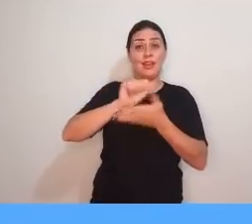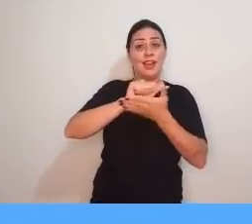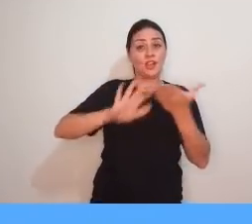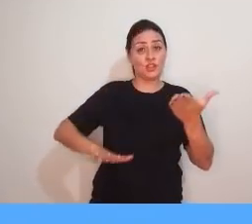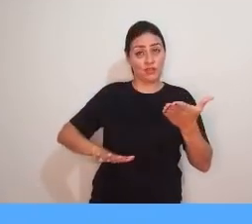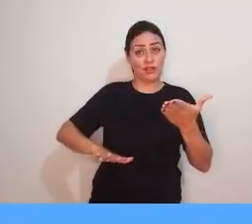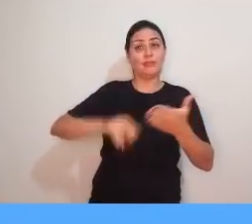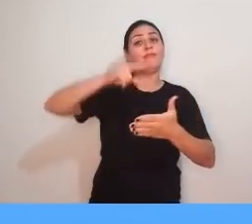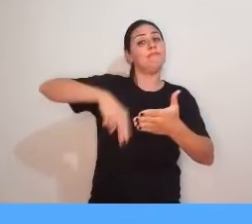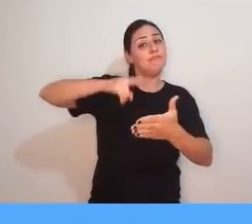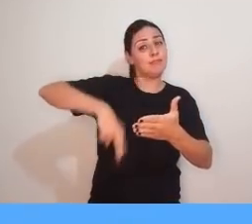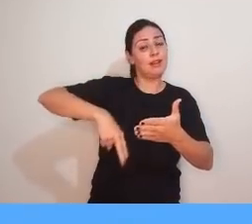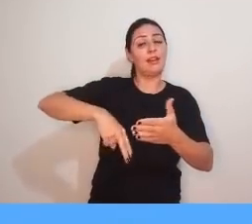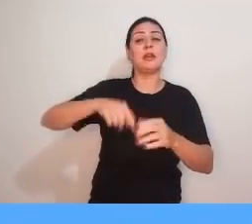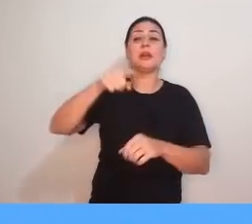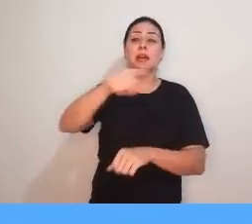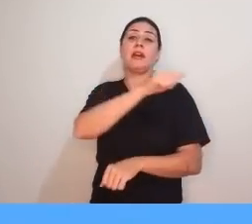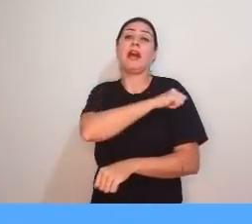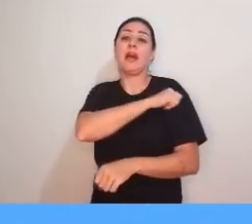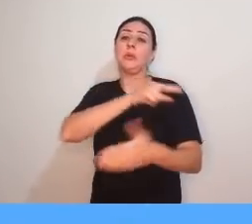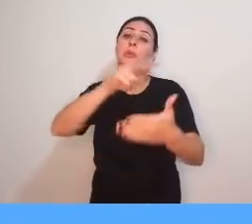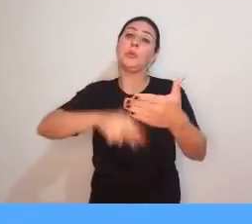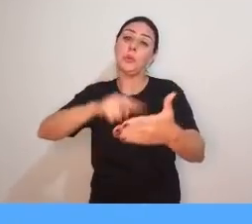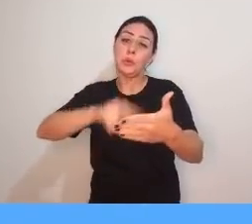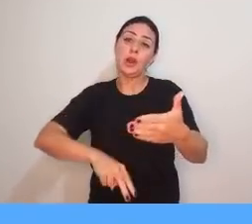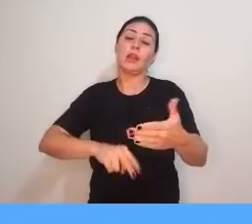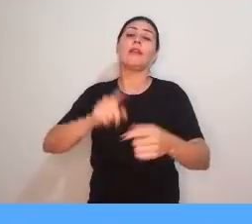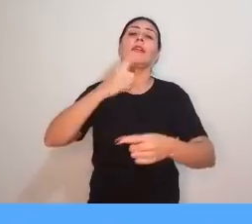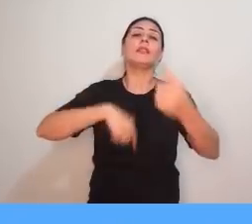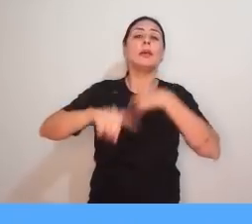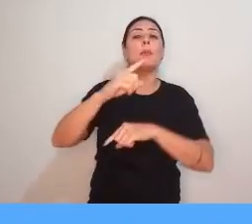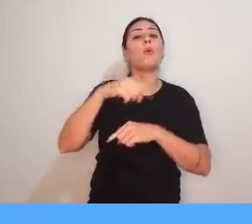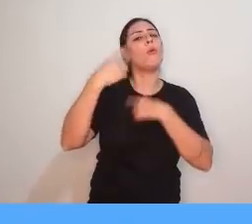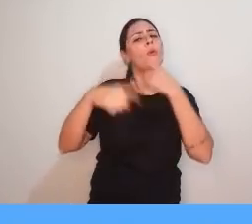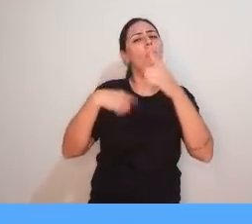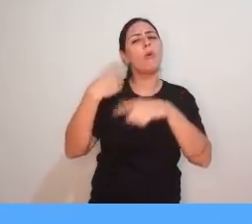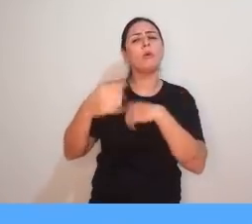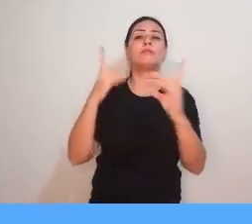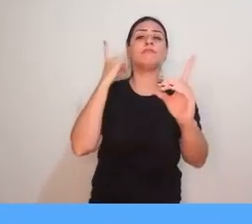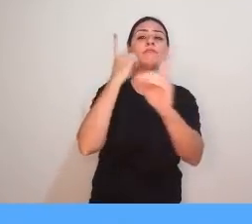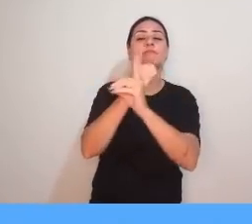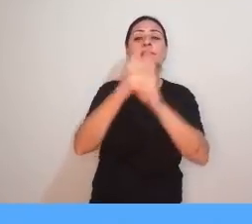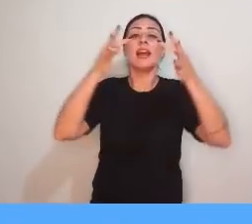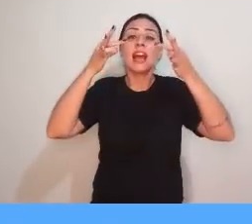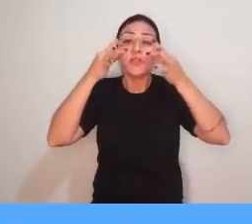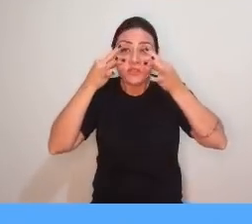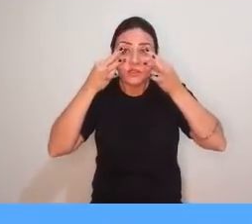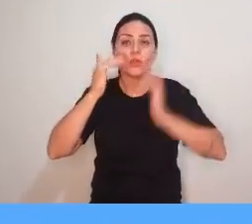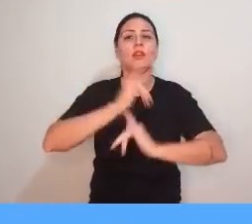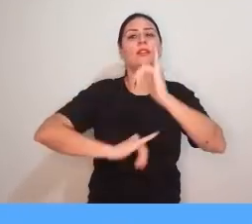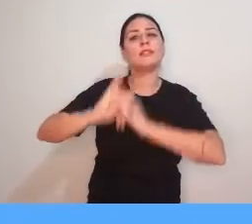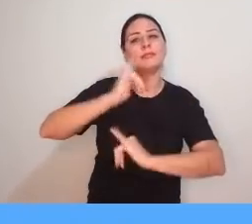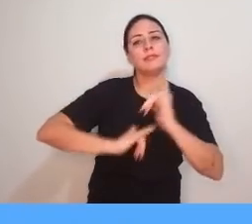atividade, execute previamente, para depois fazer o encontro ao vivo pela internet ou presencial com o